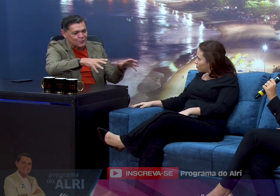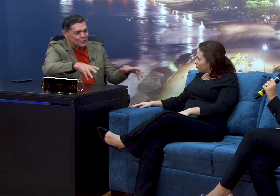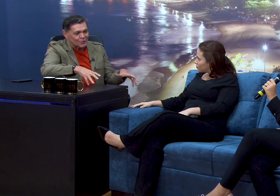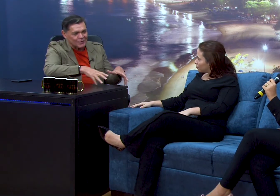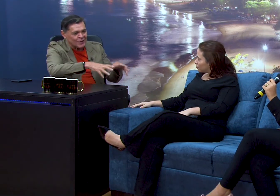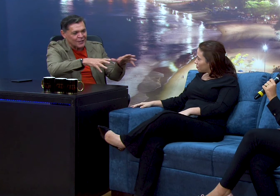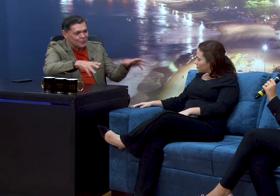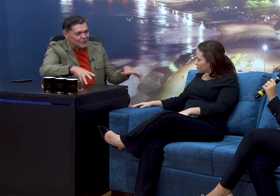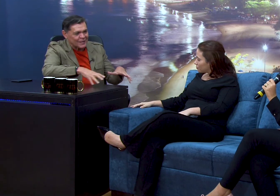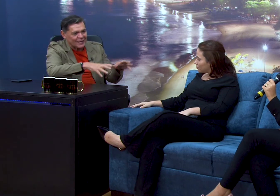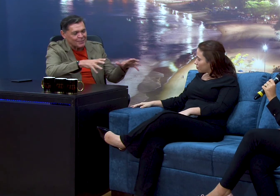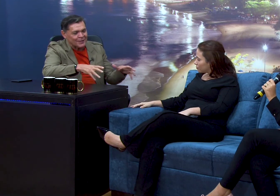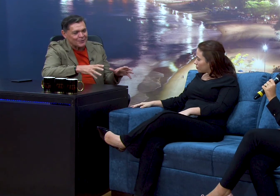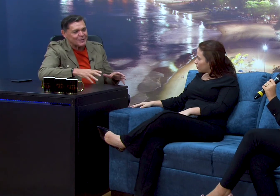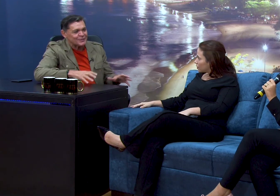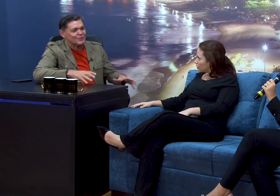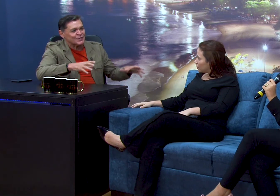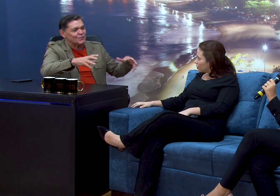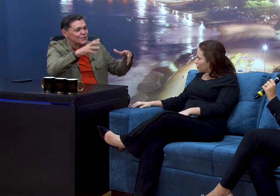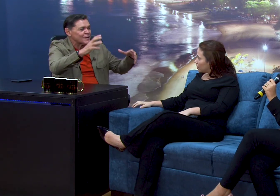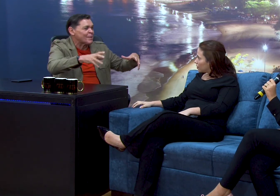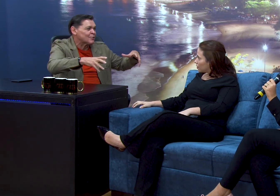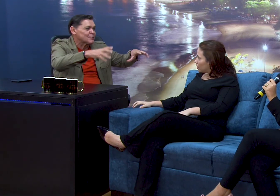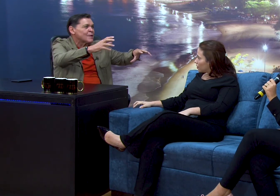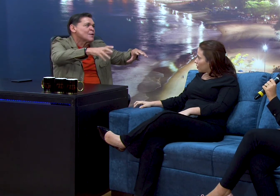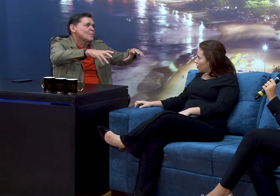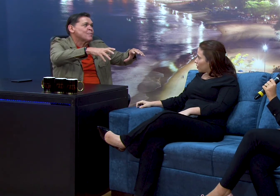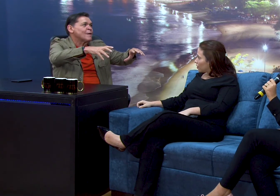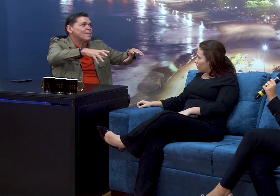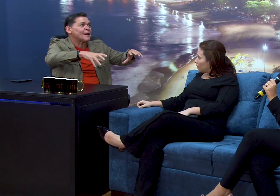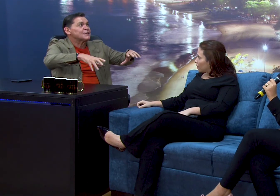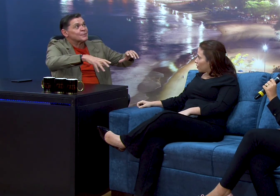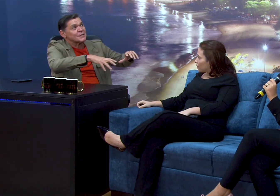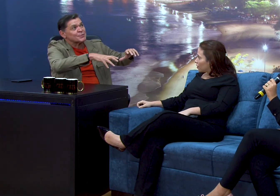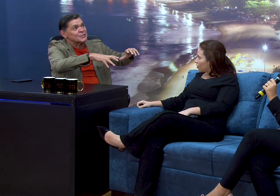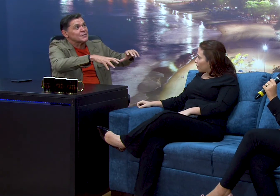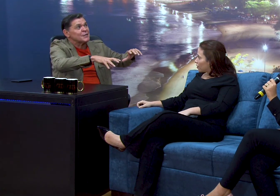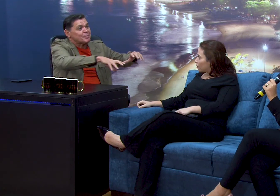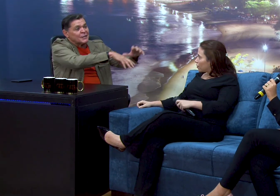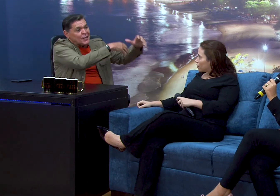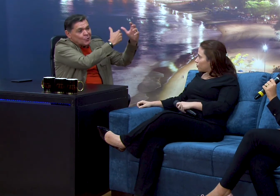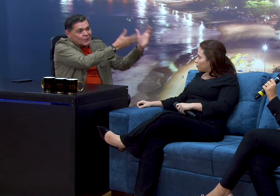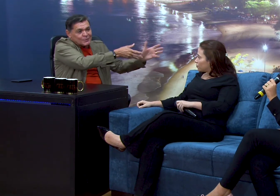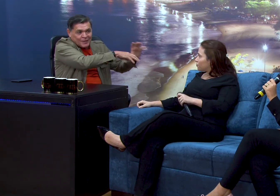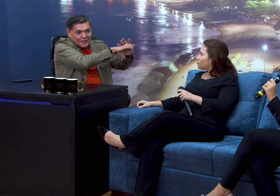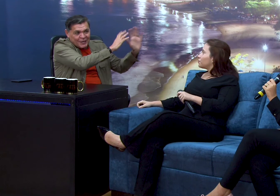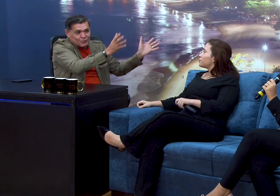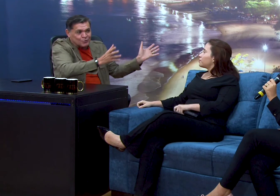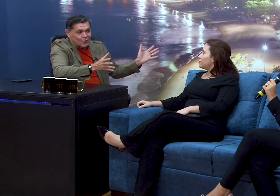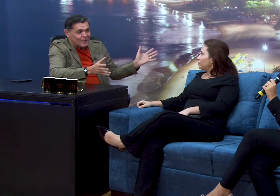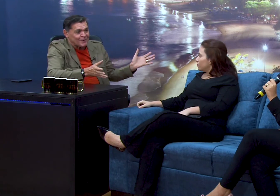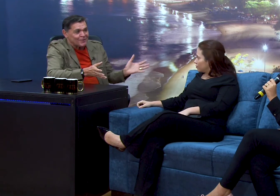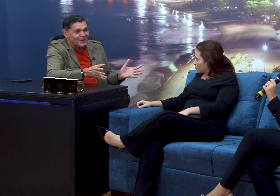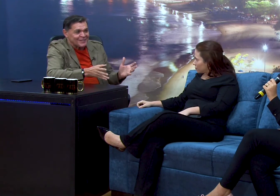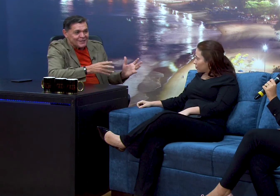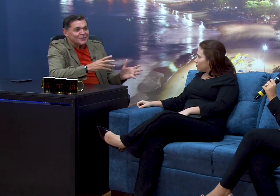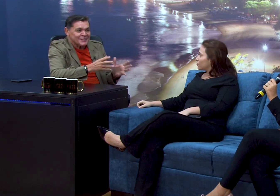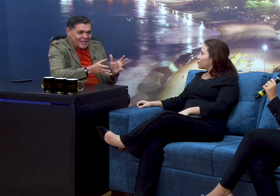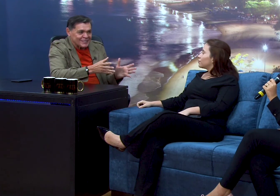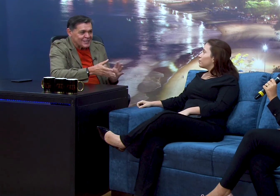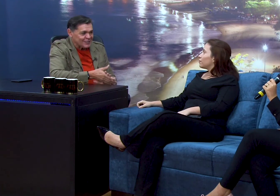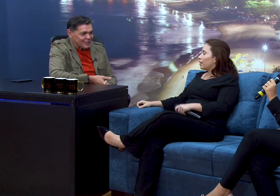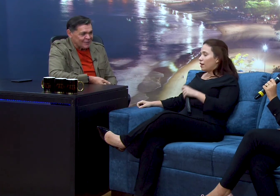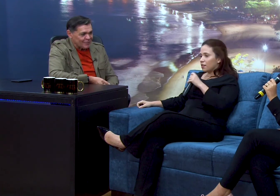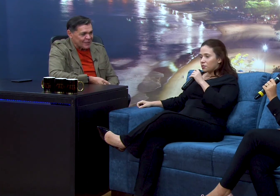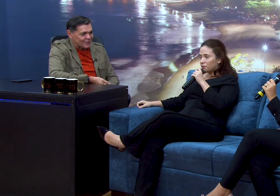as discussões Vereadoras Na Câmara Mas se você Se for chamar De uma palestra Por exemplo De empreendedorismo Que é assuntos Completamente diferentes